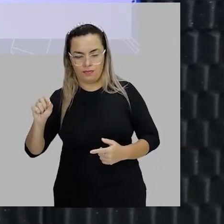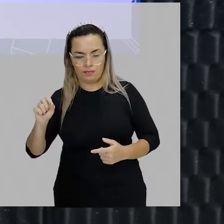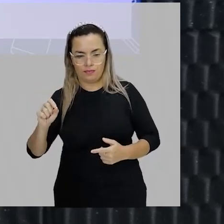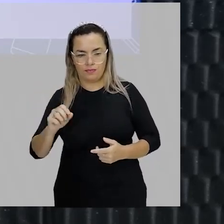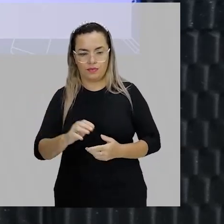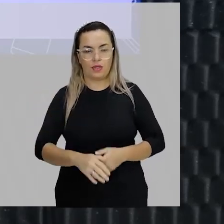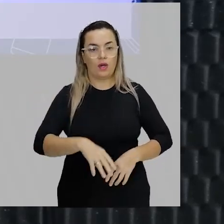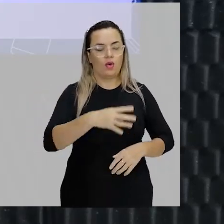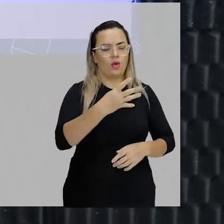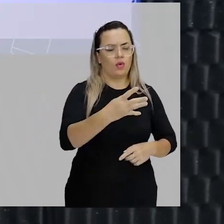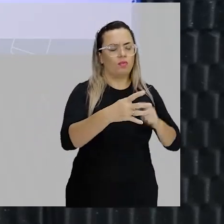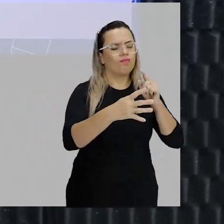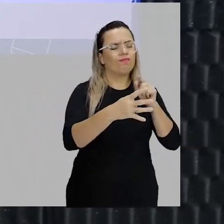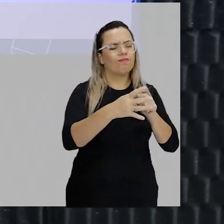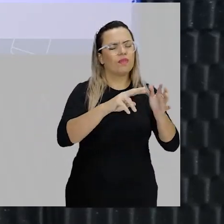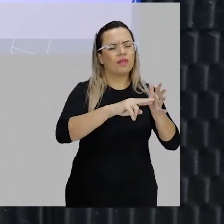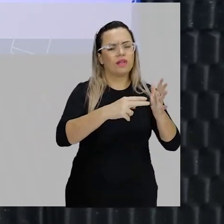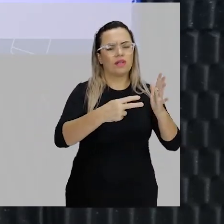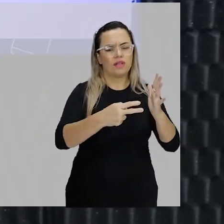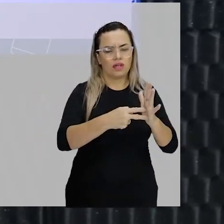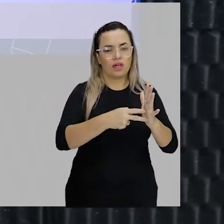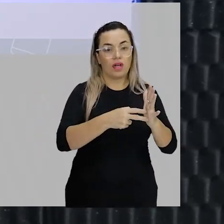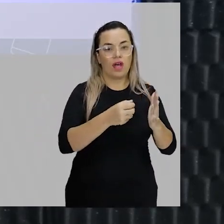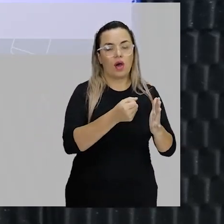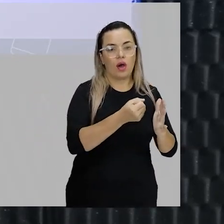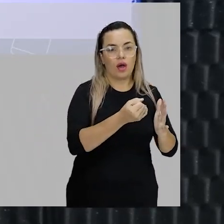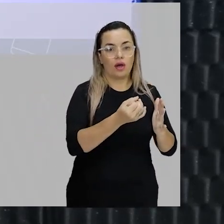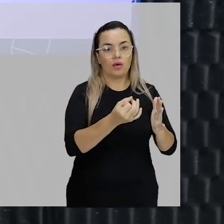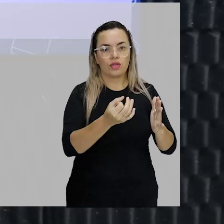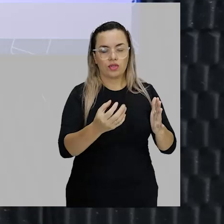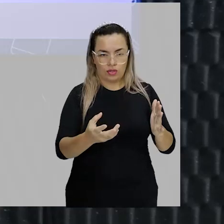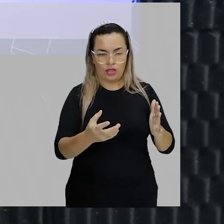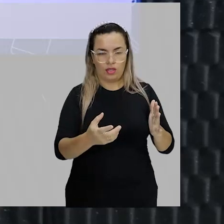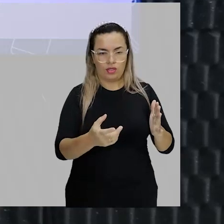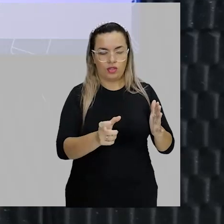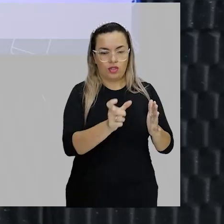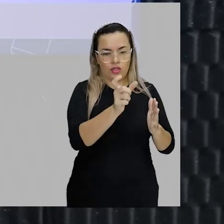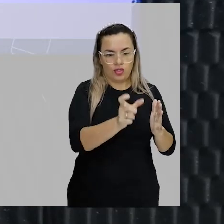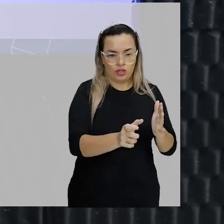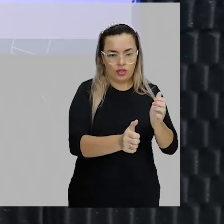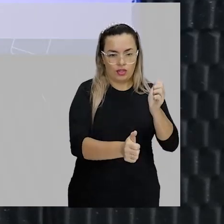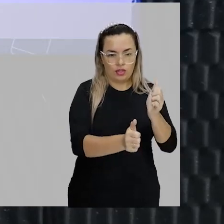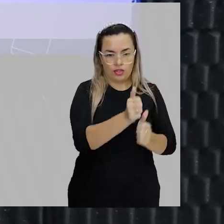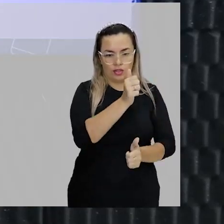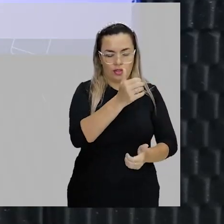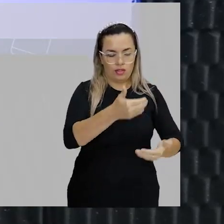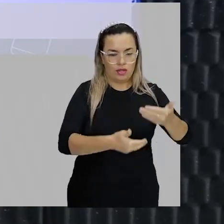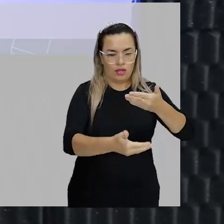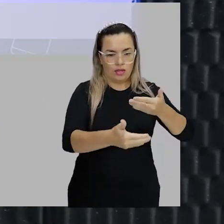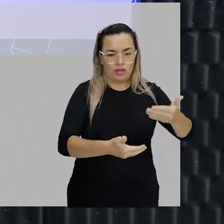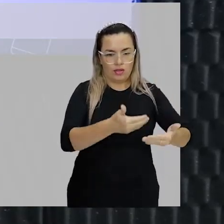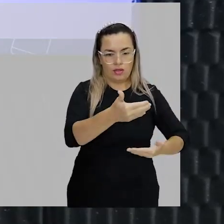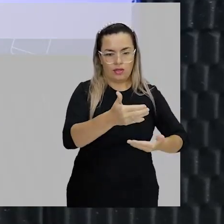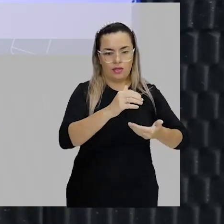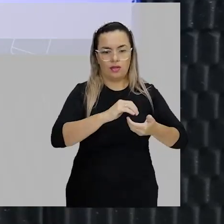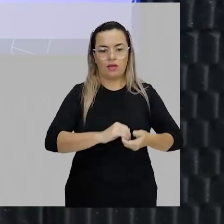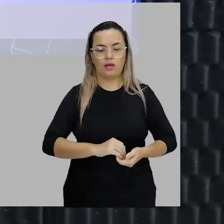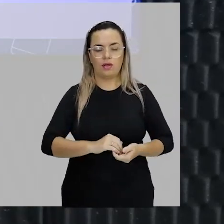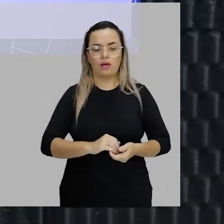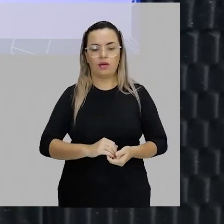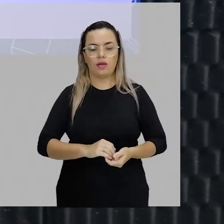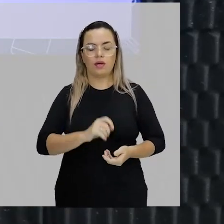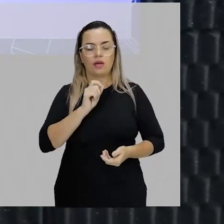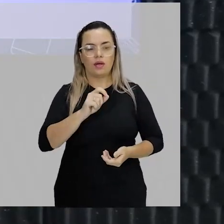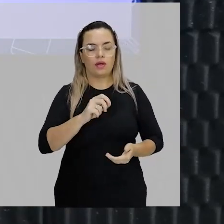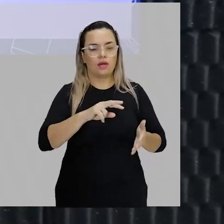é o número de atletas que compõem uma equipe de revezamento. Aqui no 4x100, são